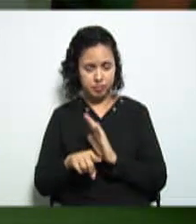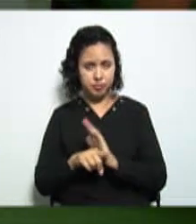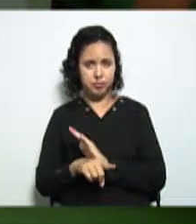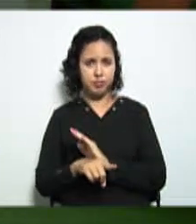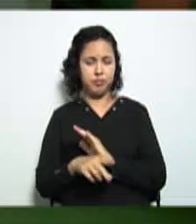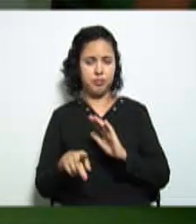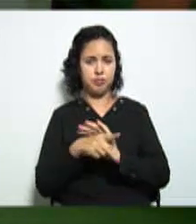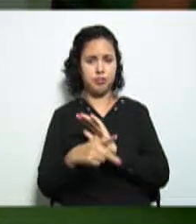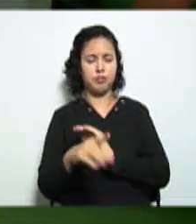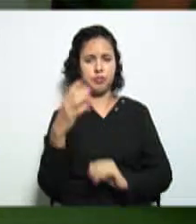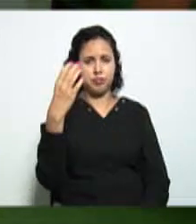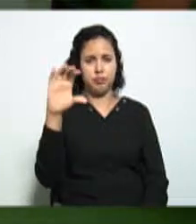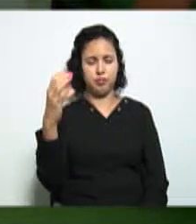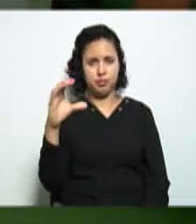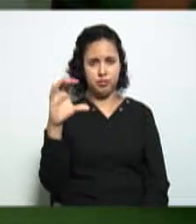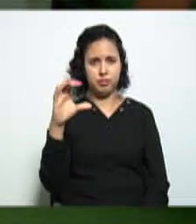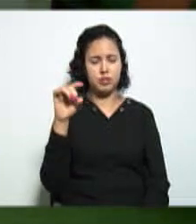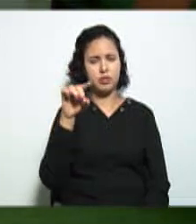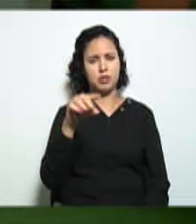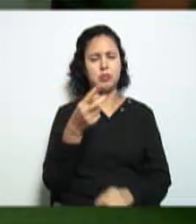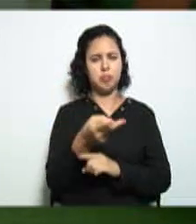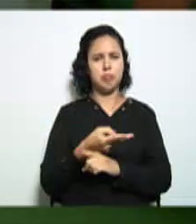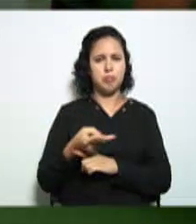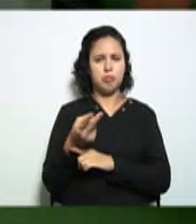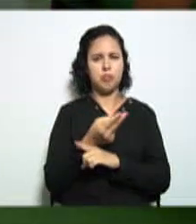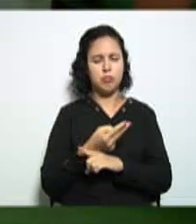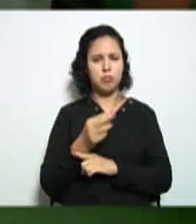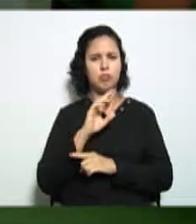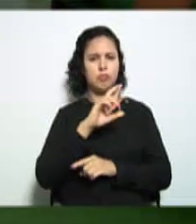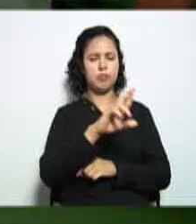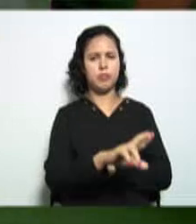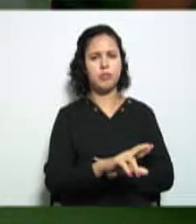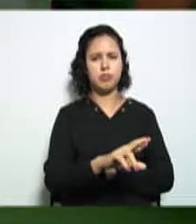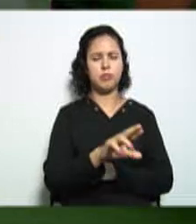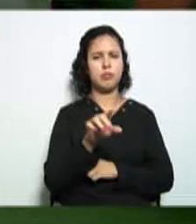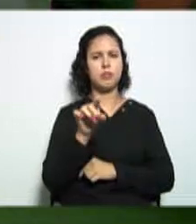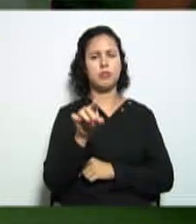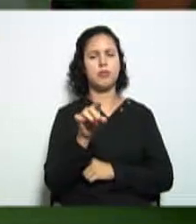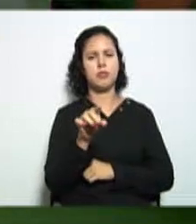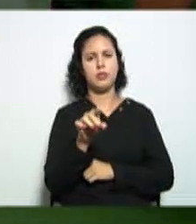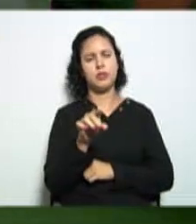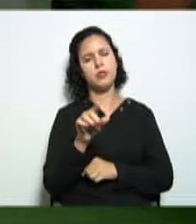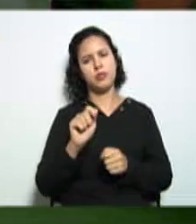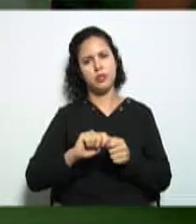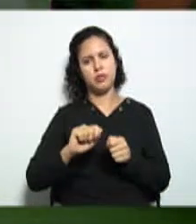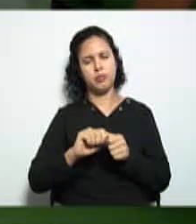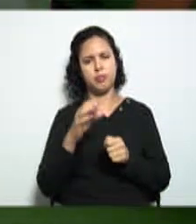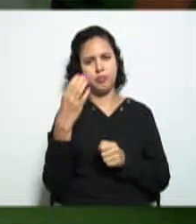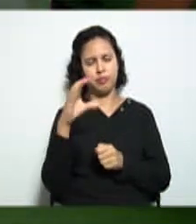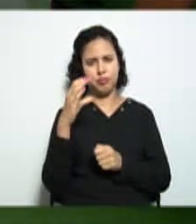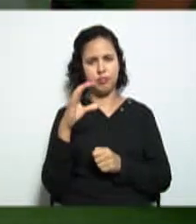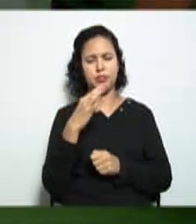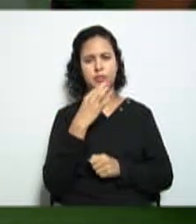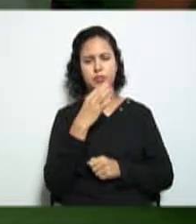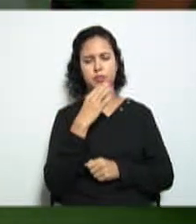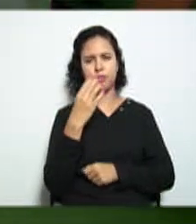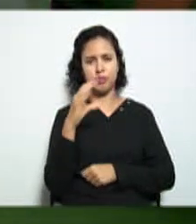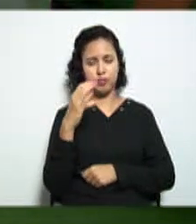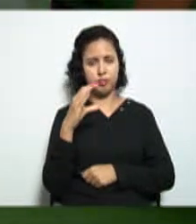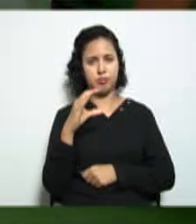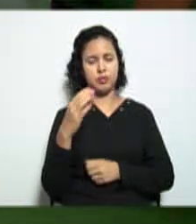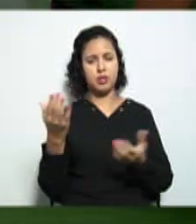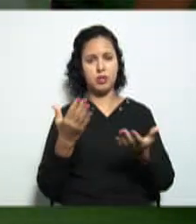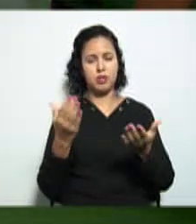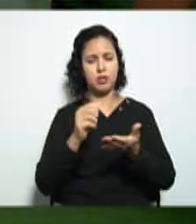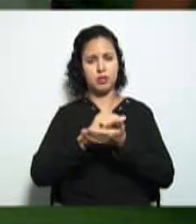é o problema da ciência, e você buscando essa resposta que você faz ciência, faz conhecimento científico. Então vamos à atividade